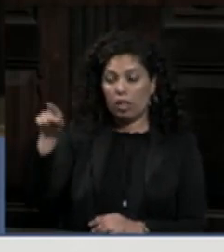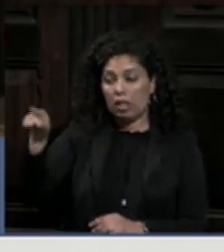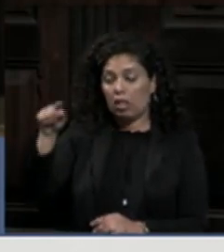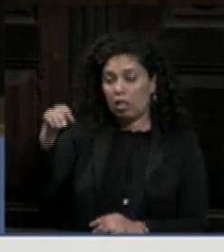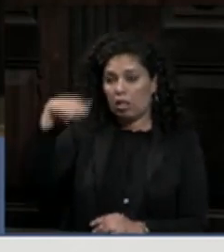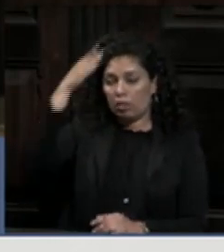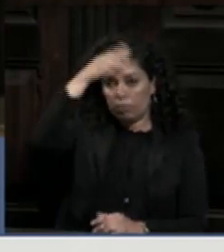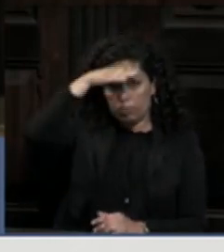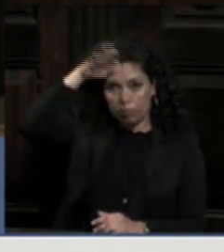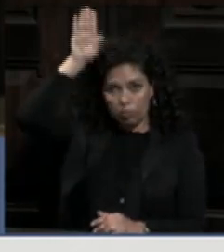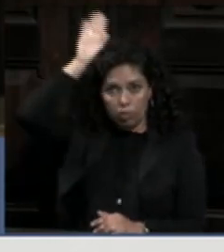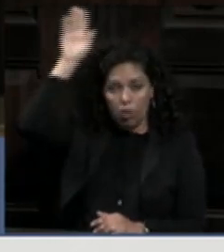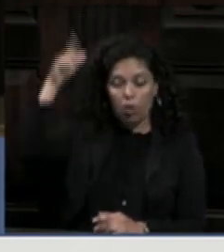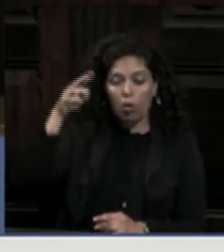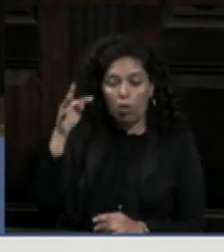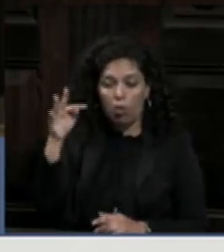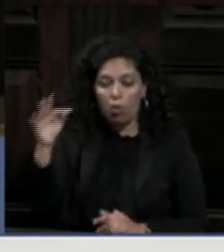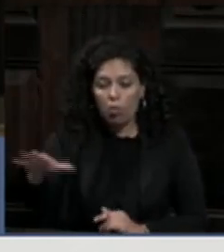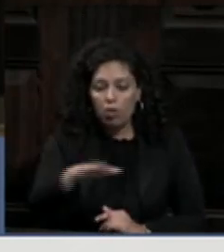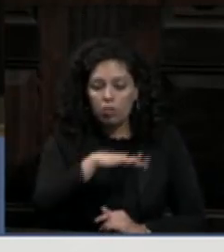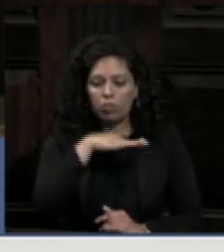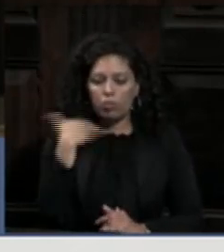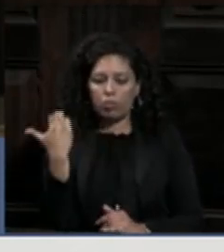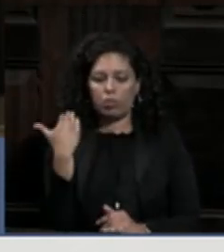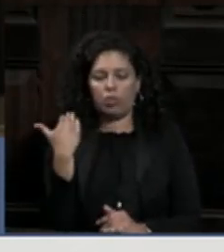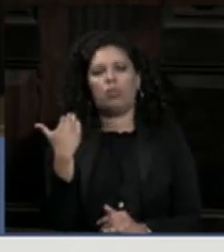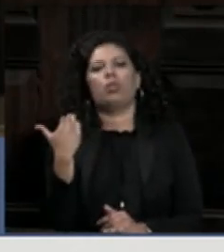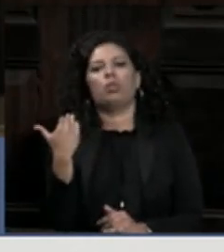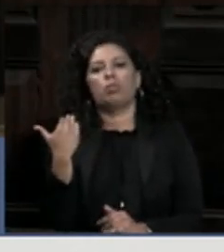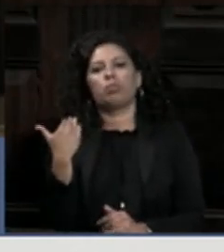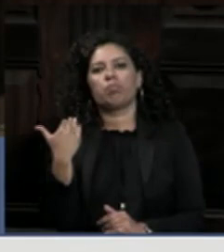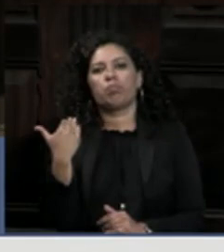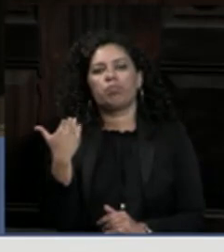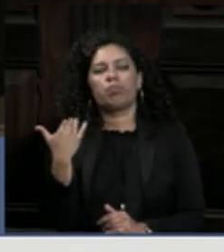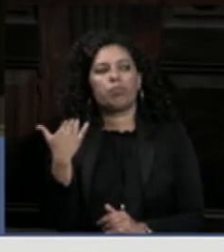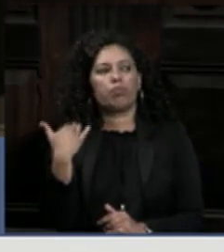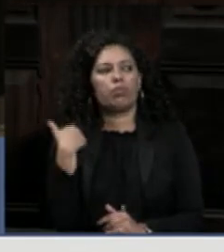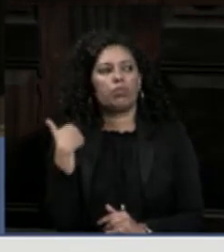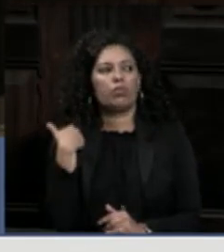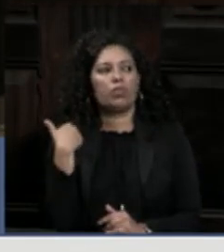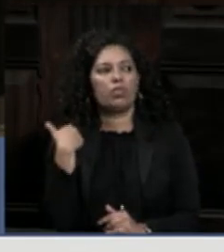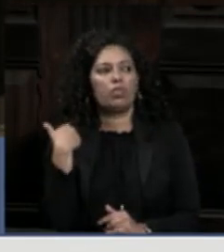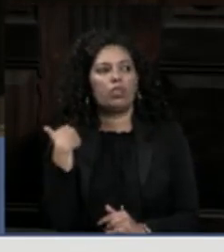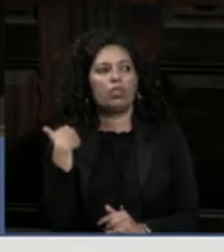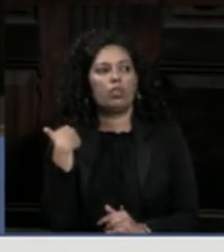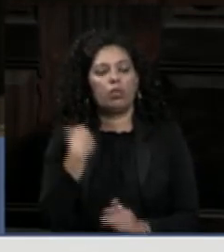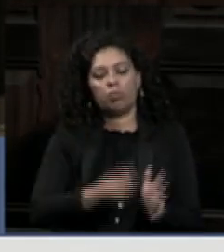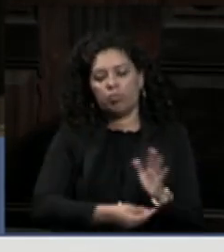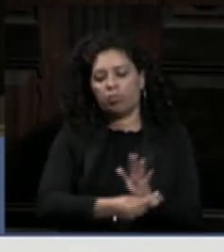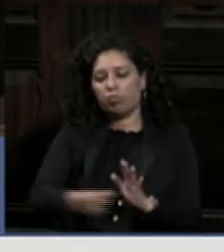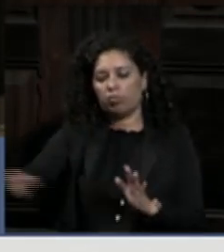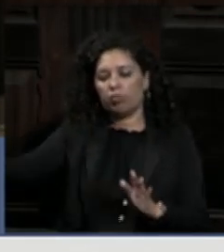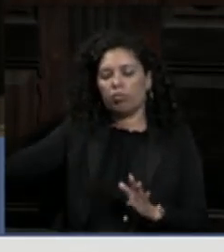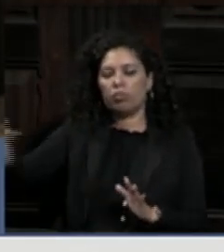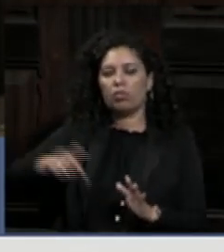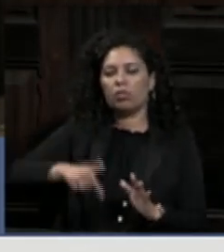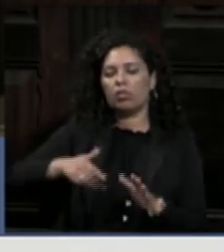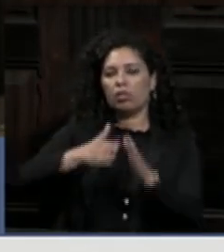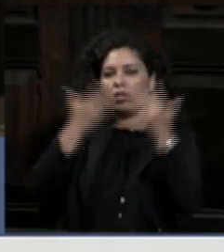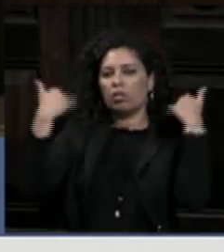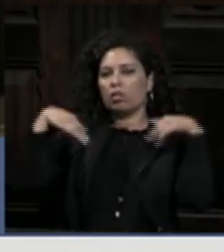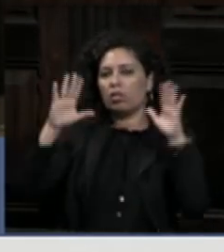tive oportunidade já que já tinha saído da assembléia legislativa